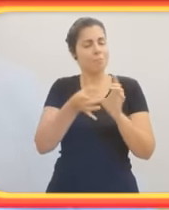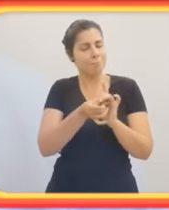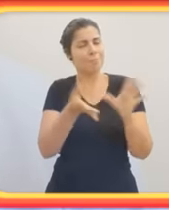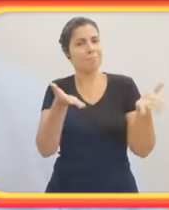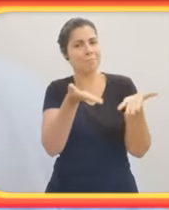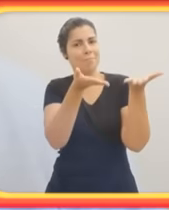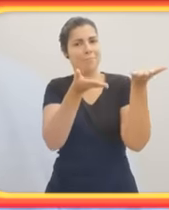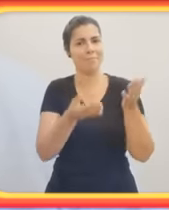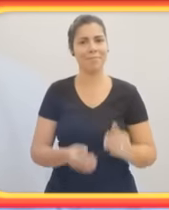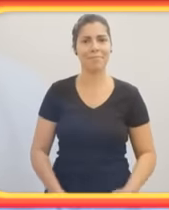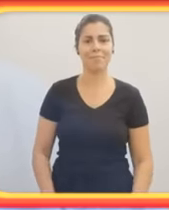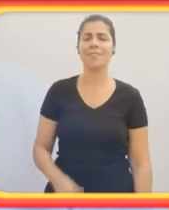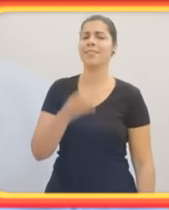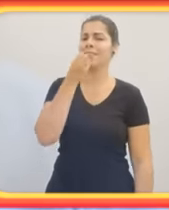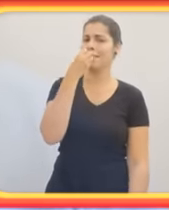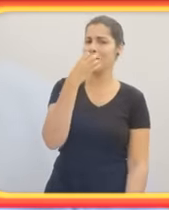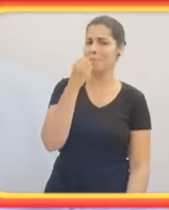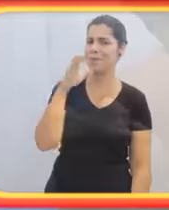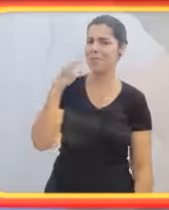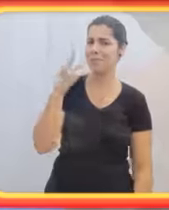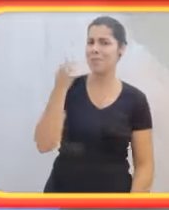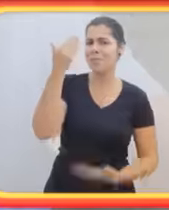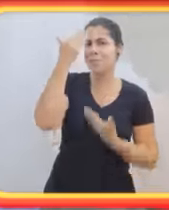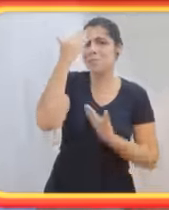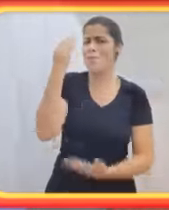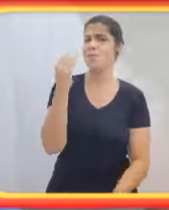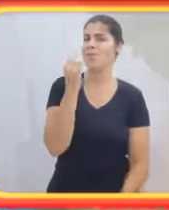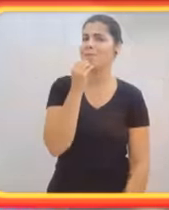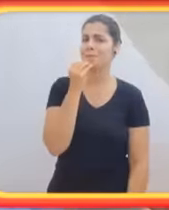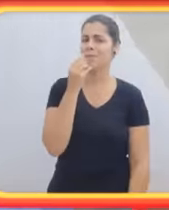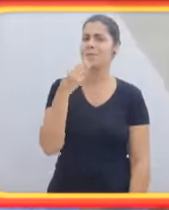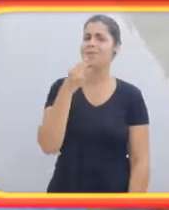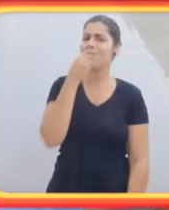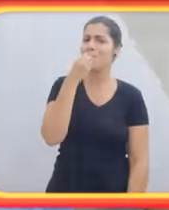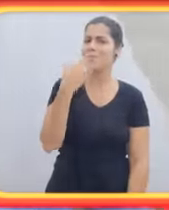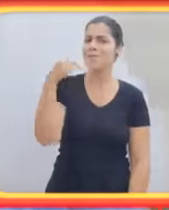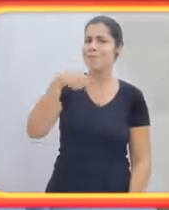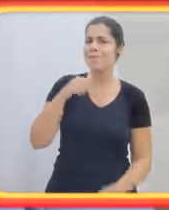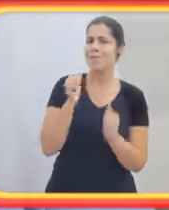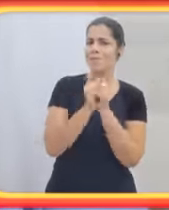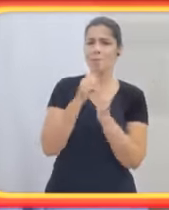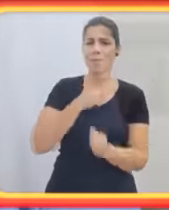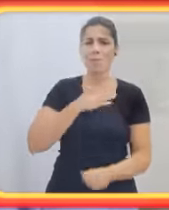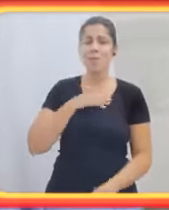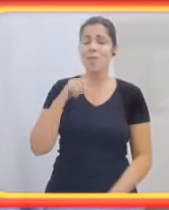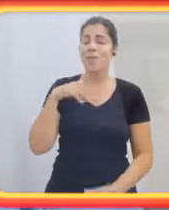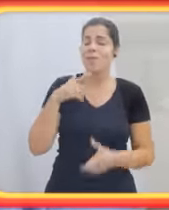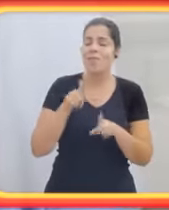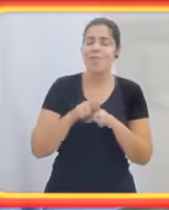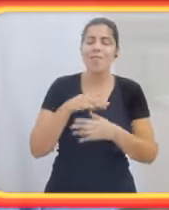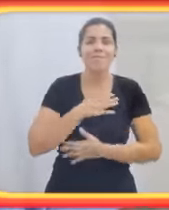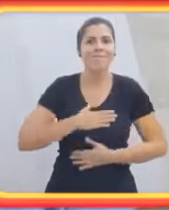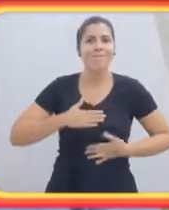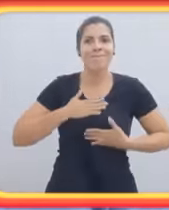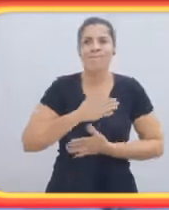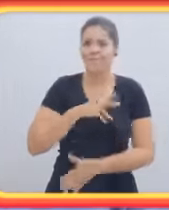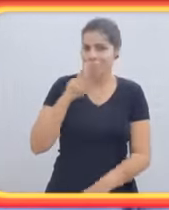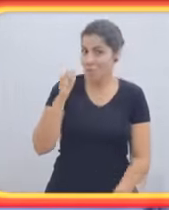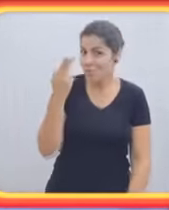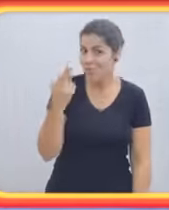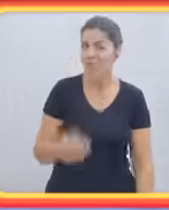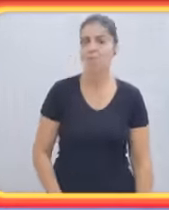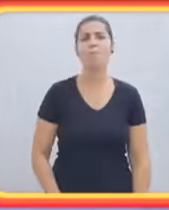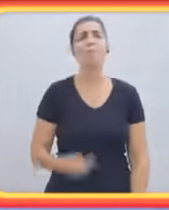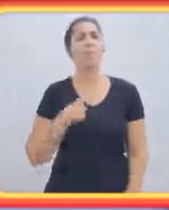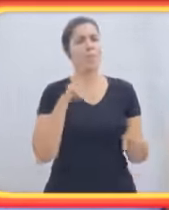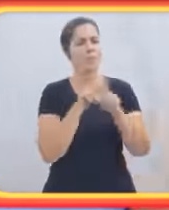aqui jogar futebol, ou assistir futebol, ou fazer novas entrevistas, estou aqui às ordens, tá? Tá bom,